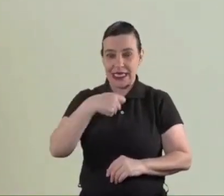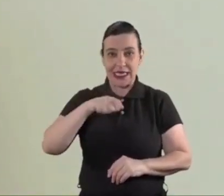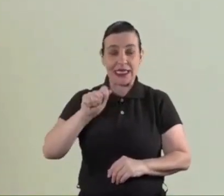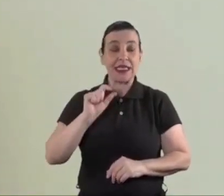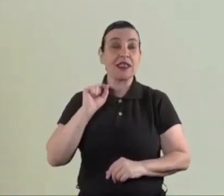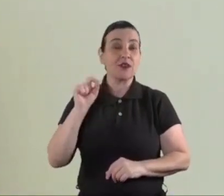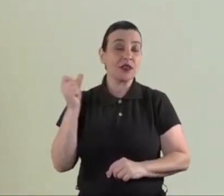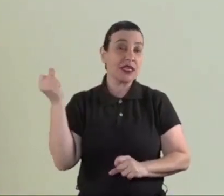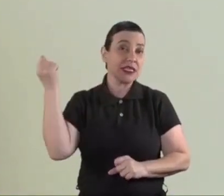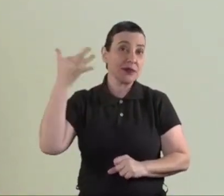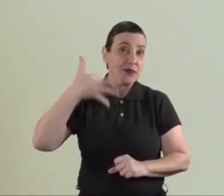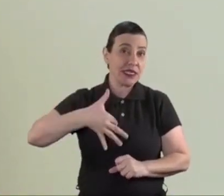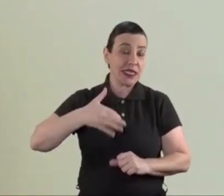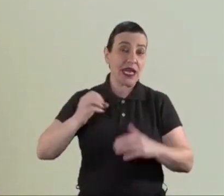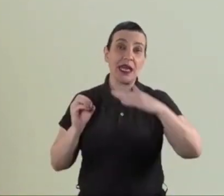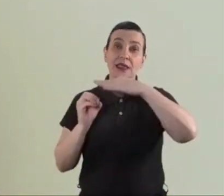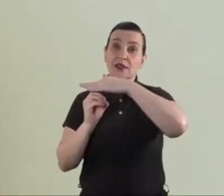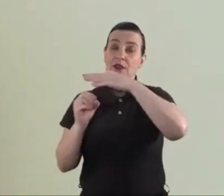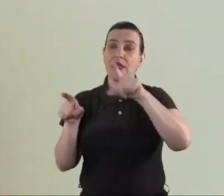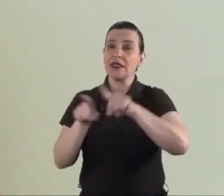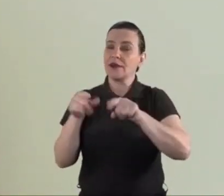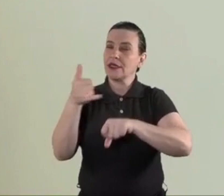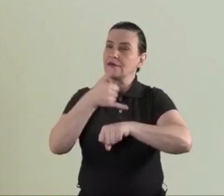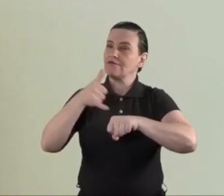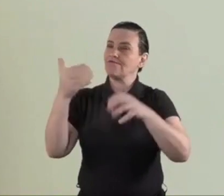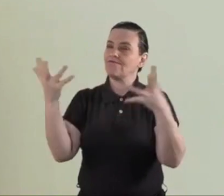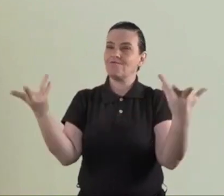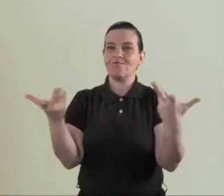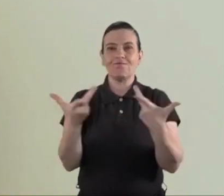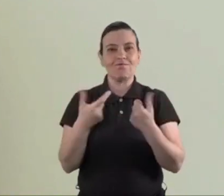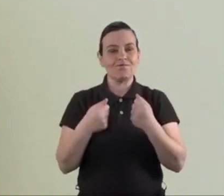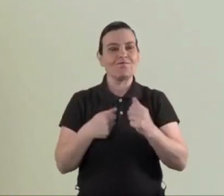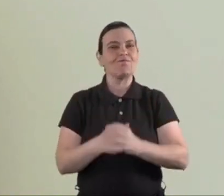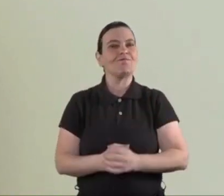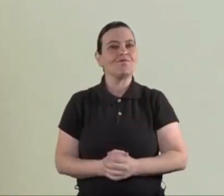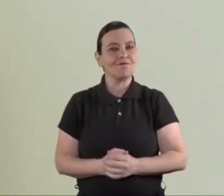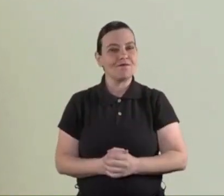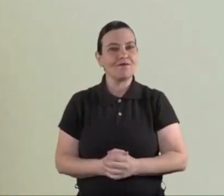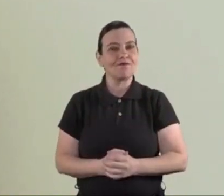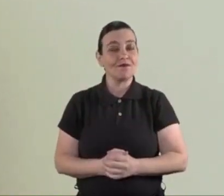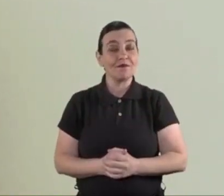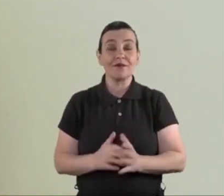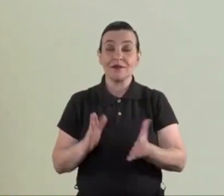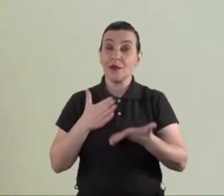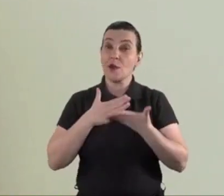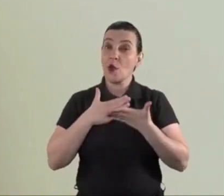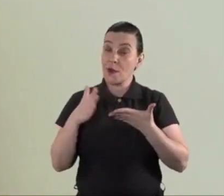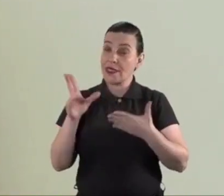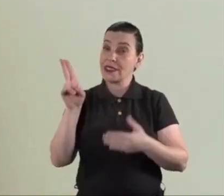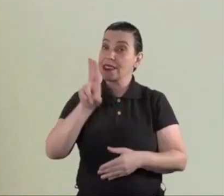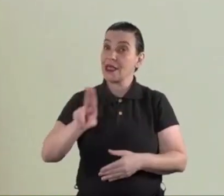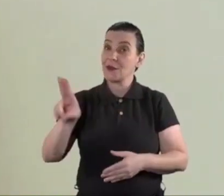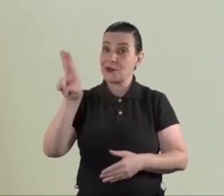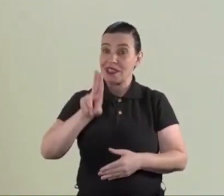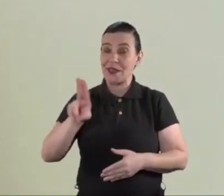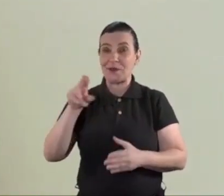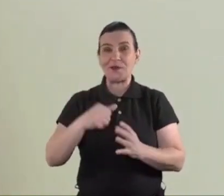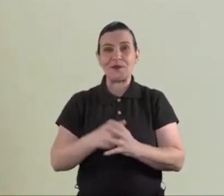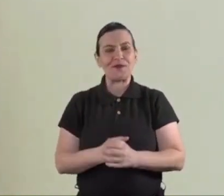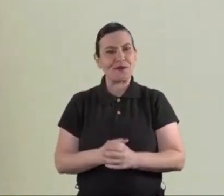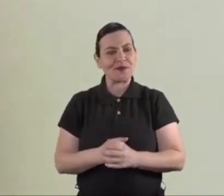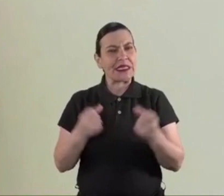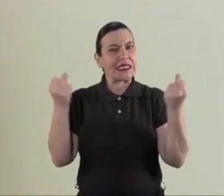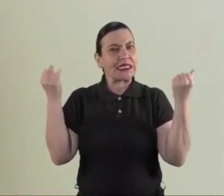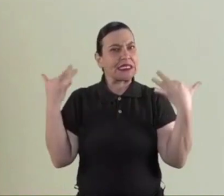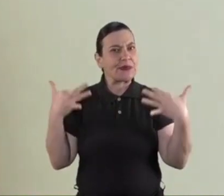aqui para falar um pouquinho sobre a dōTERRA e esses óleos maravilhosos que eu comecei a fazer uso. E assim, dizer